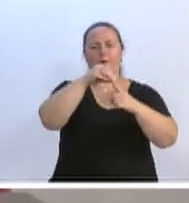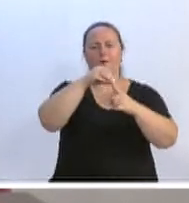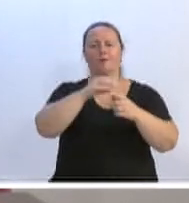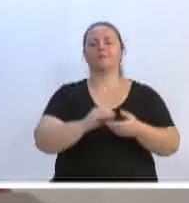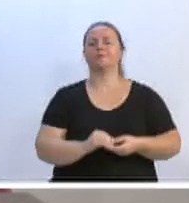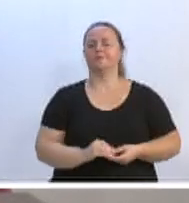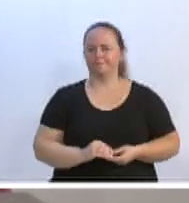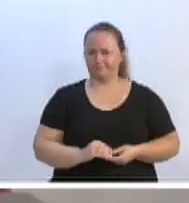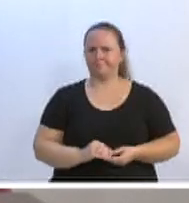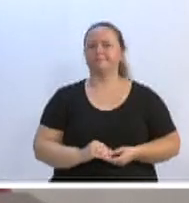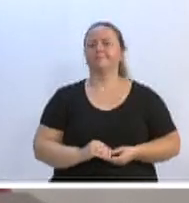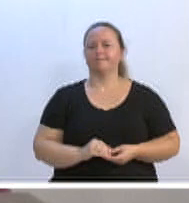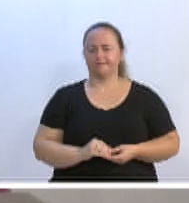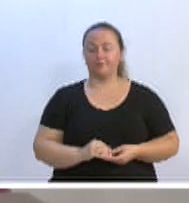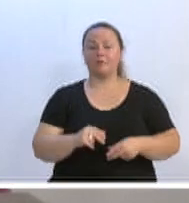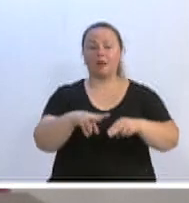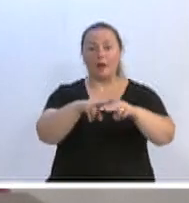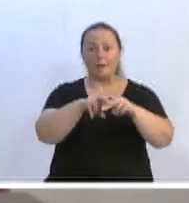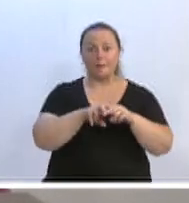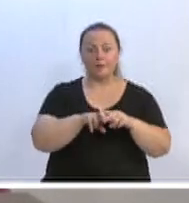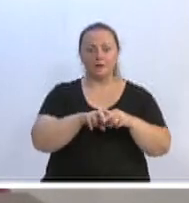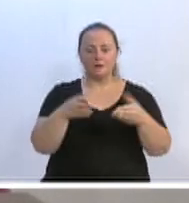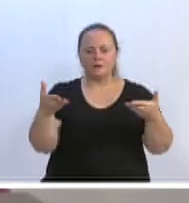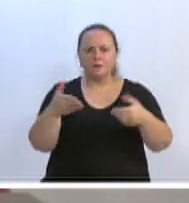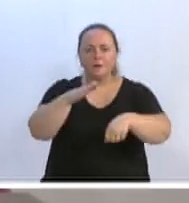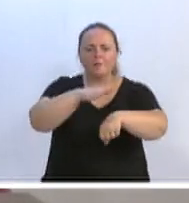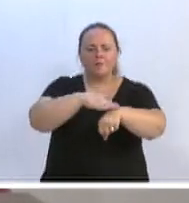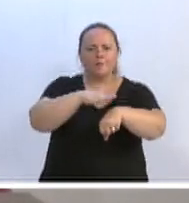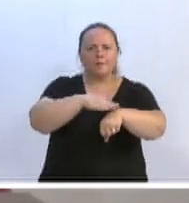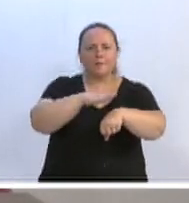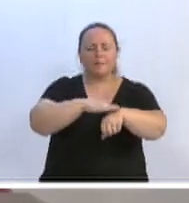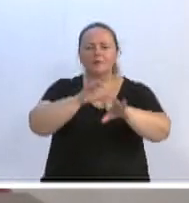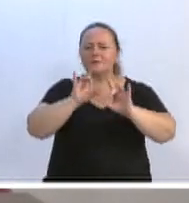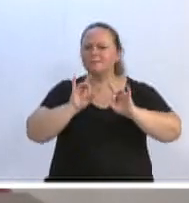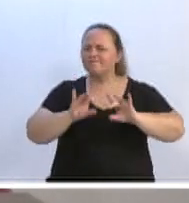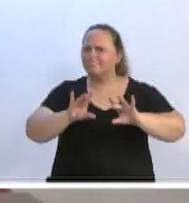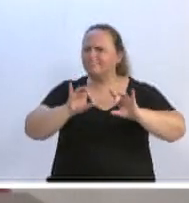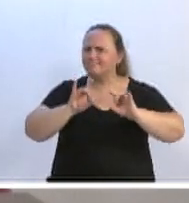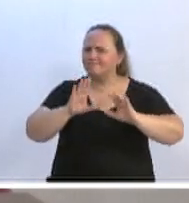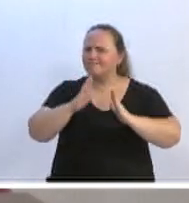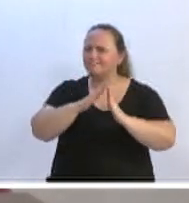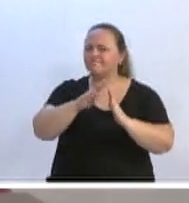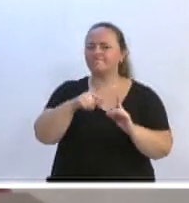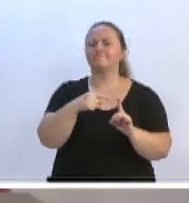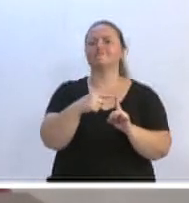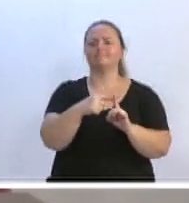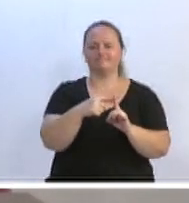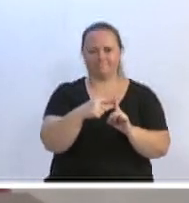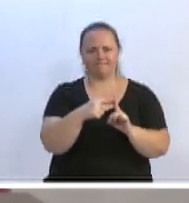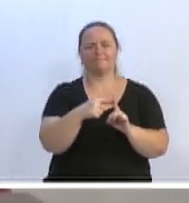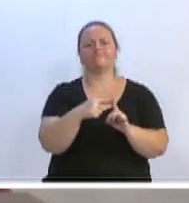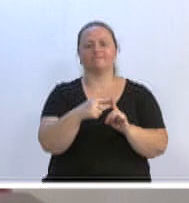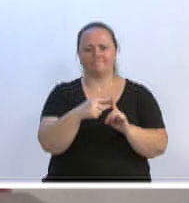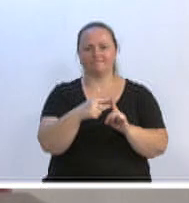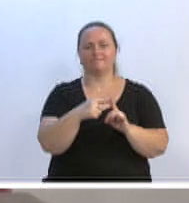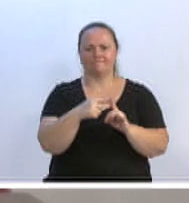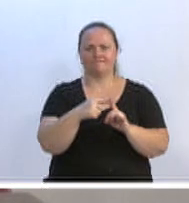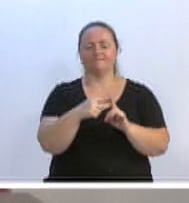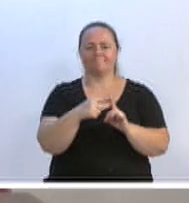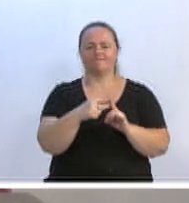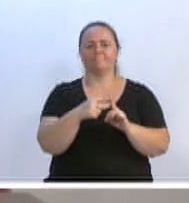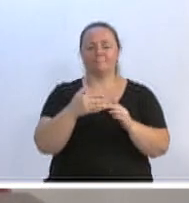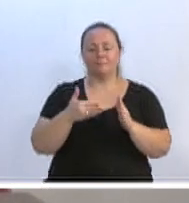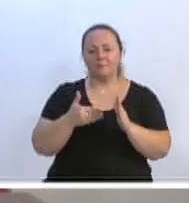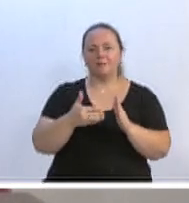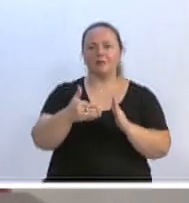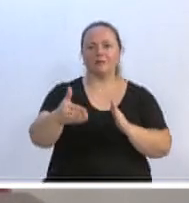Trata-se, portanto, de um tempo especial da Igreja, que culminará com o